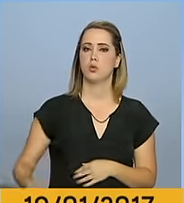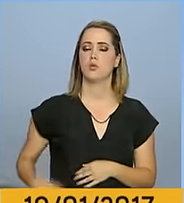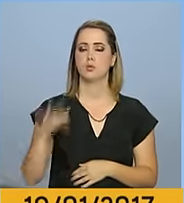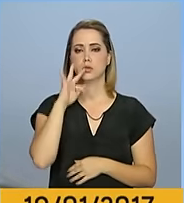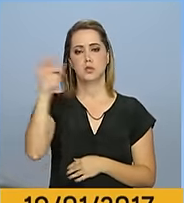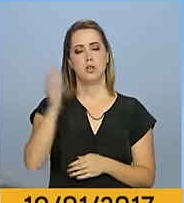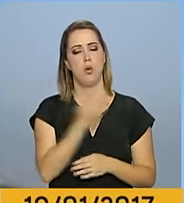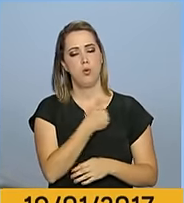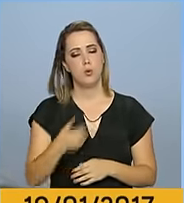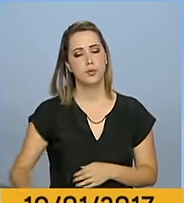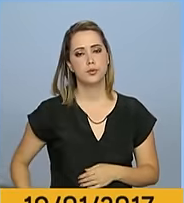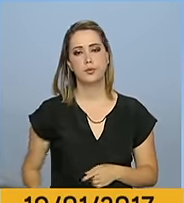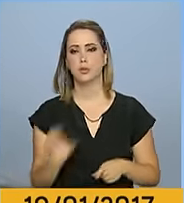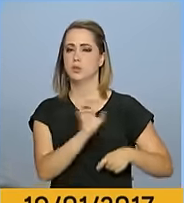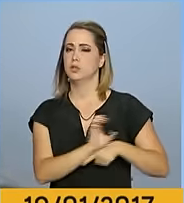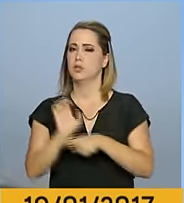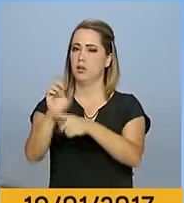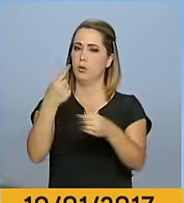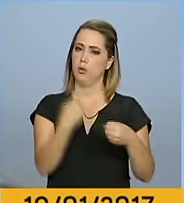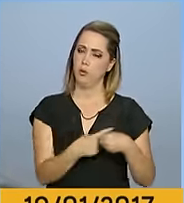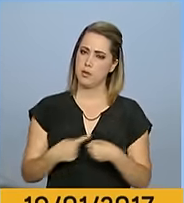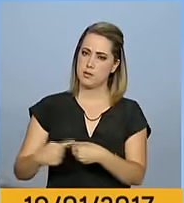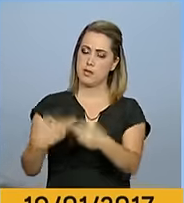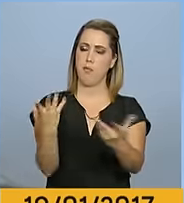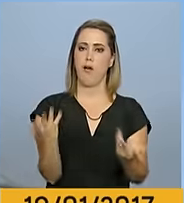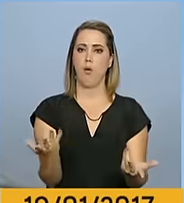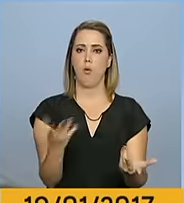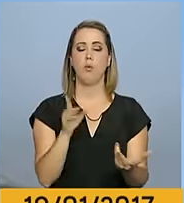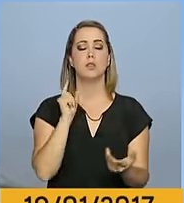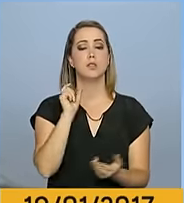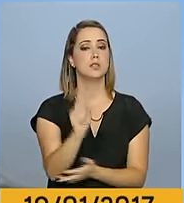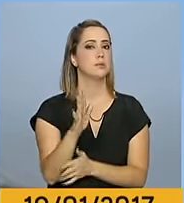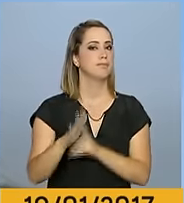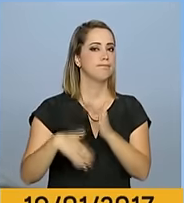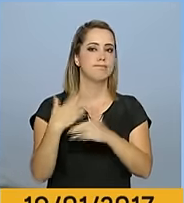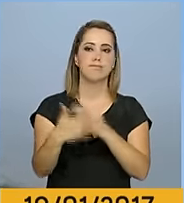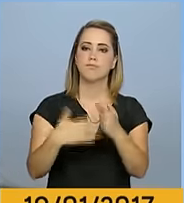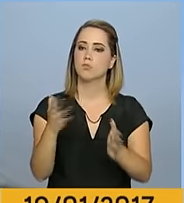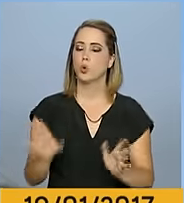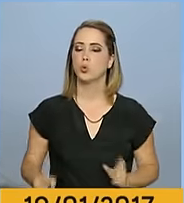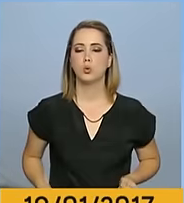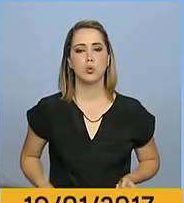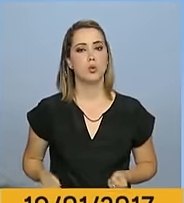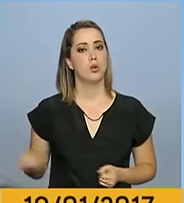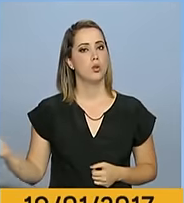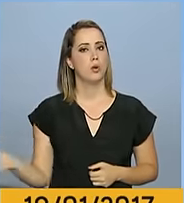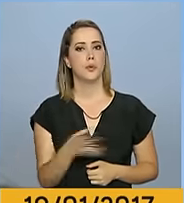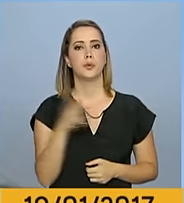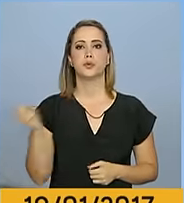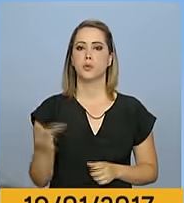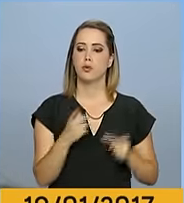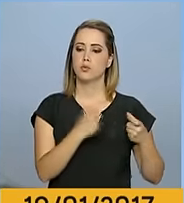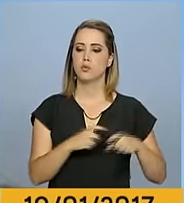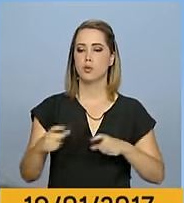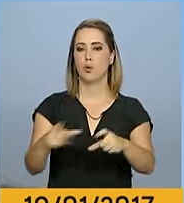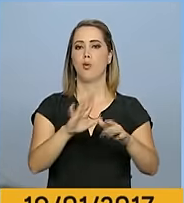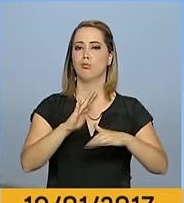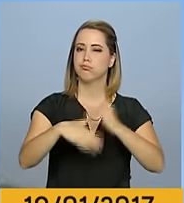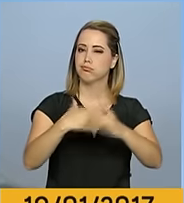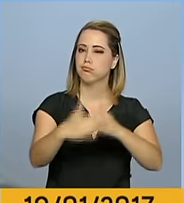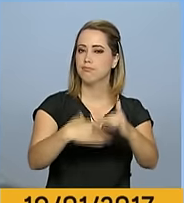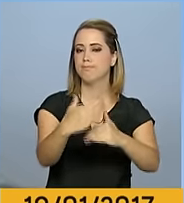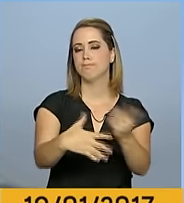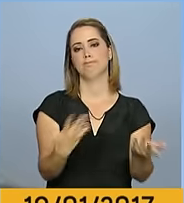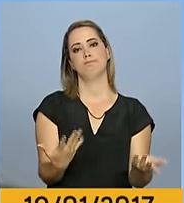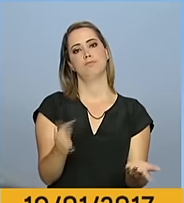federal, do governo estadual, do governo municipal, não é? Para gerar novos polos de